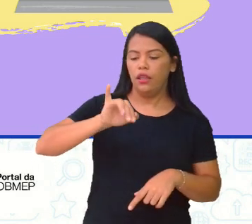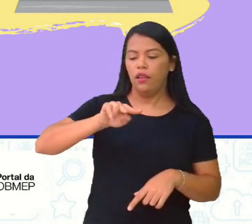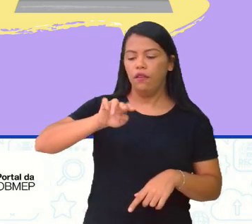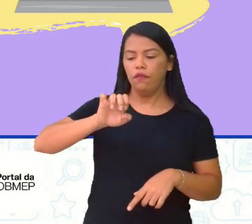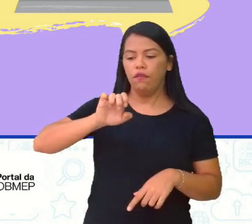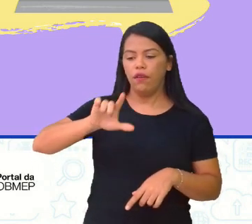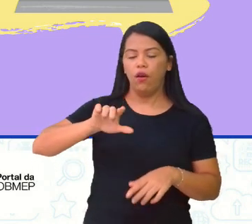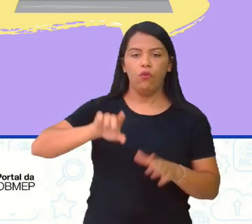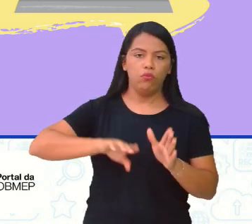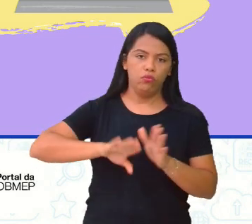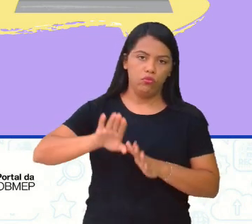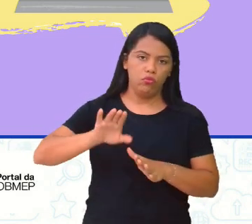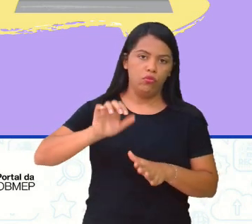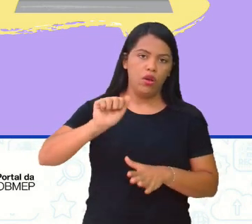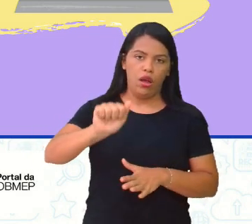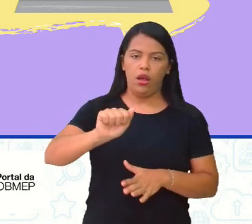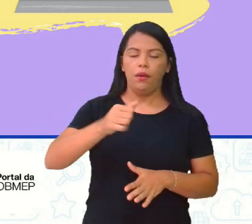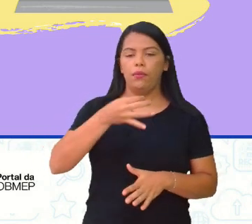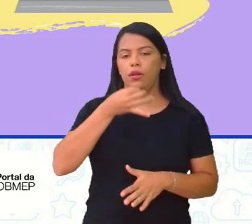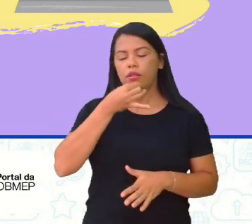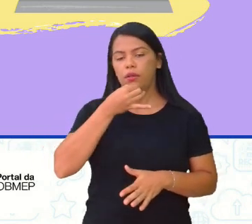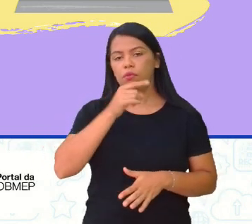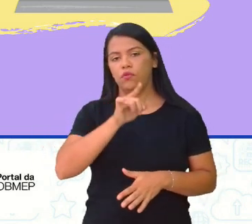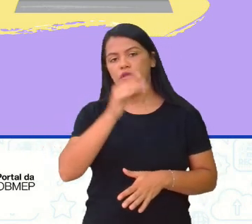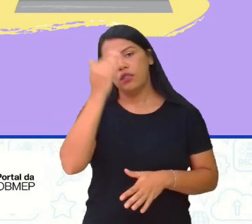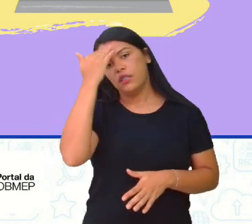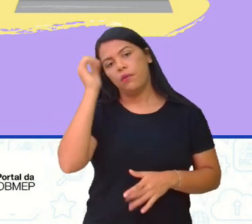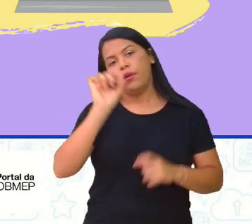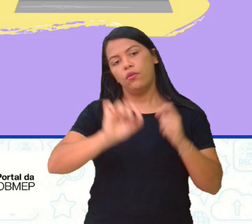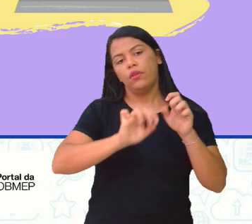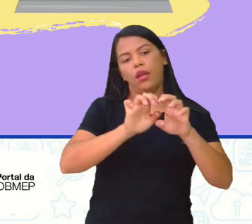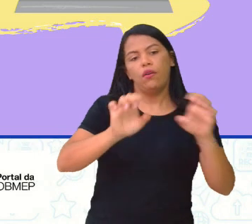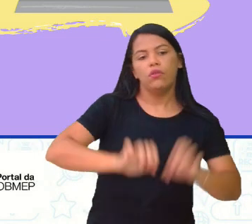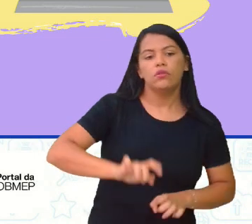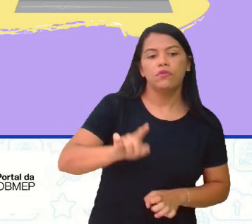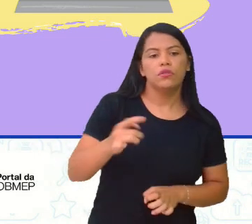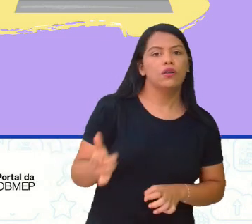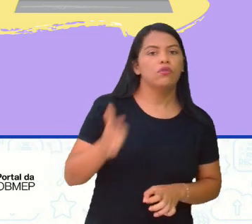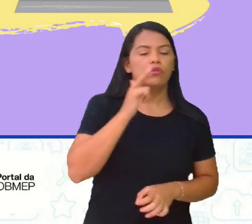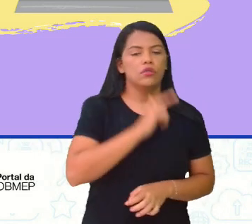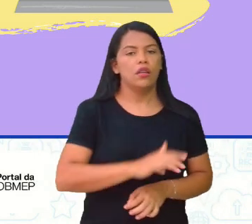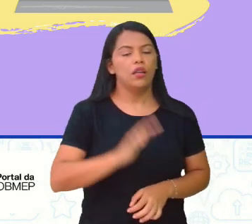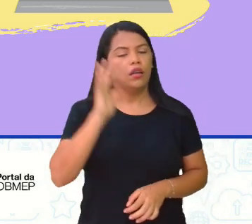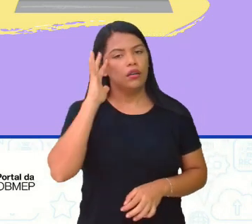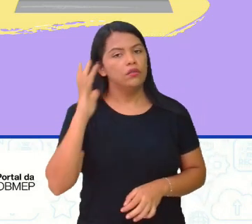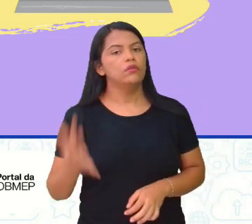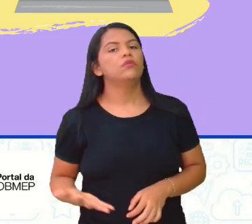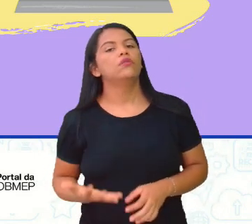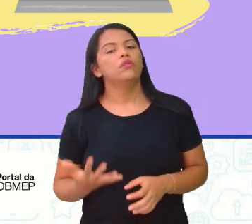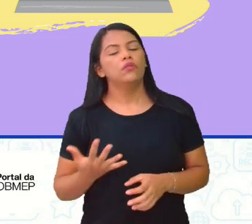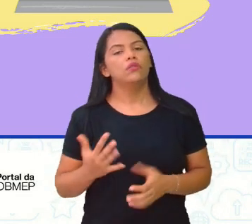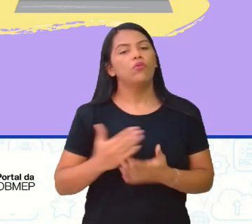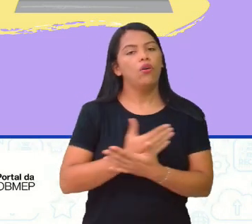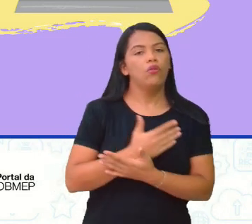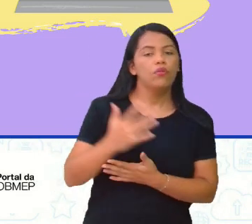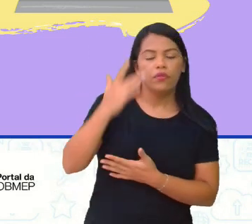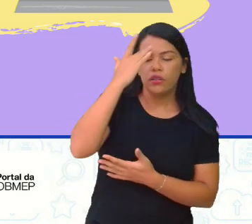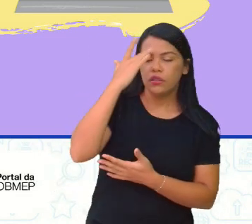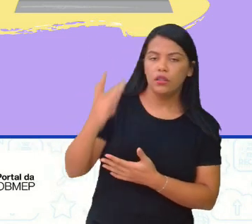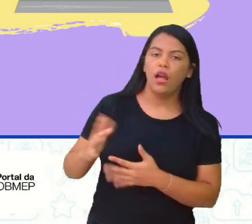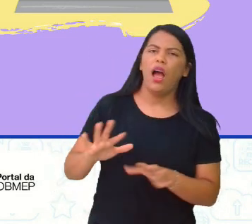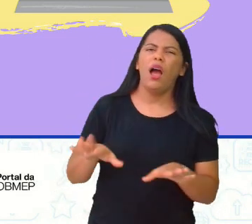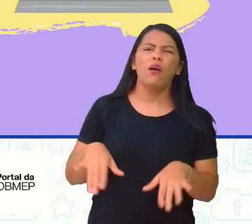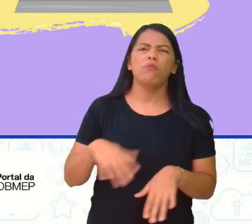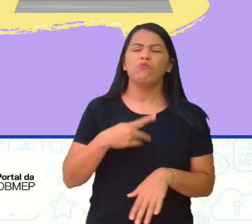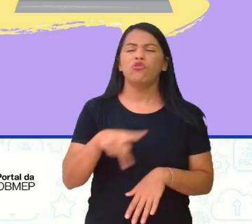supostamente eu estou dizendo que você sabendo o que é uma equação, você resolve com certa facilidade. Ah,